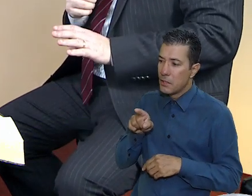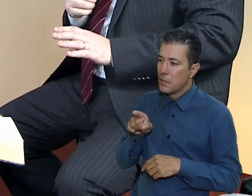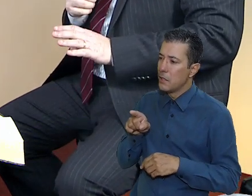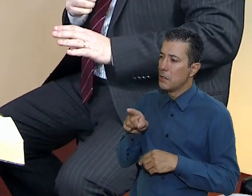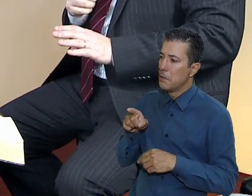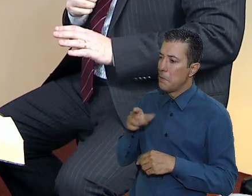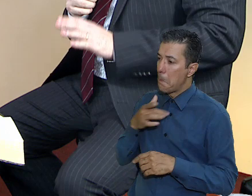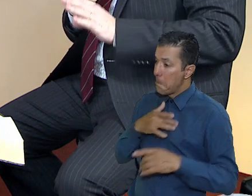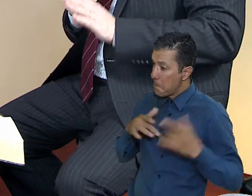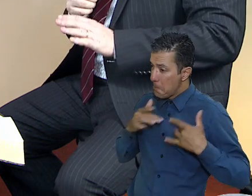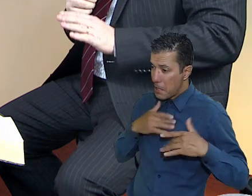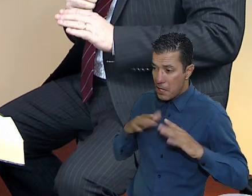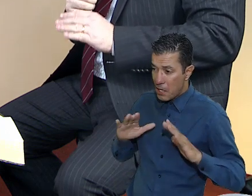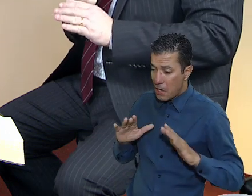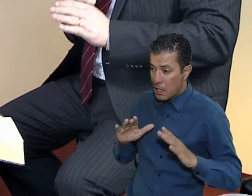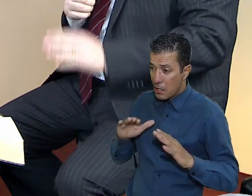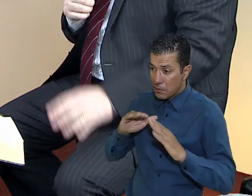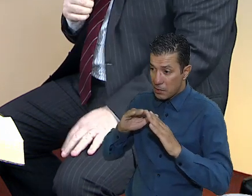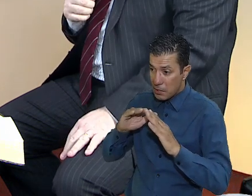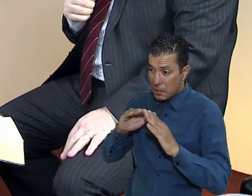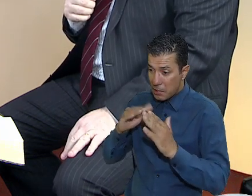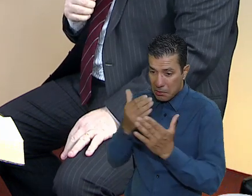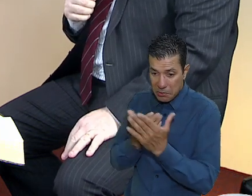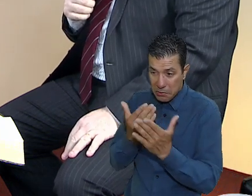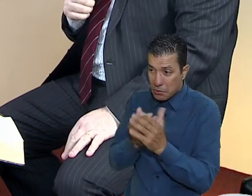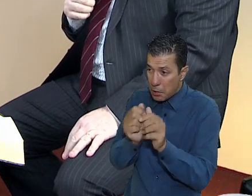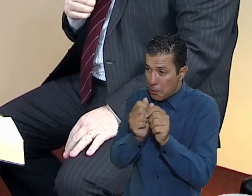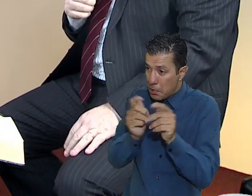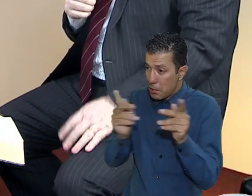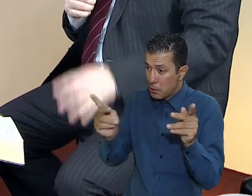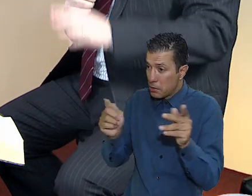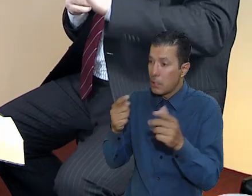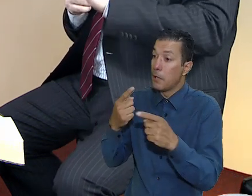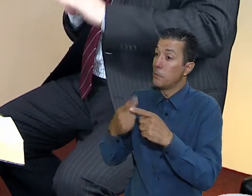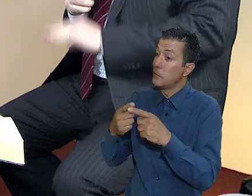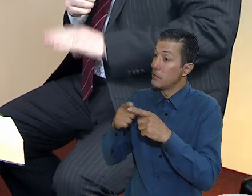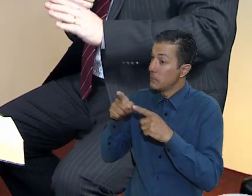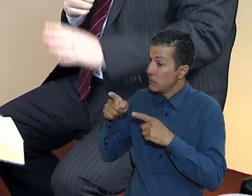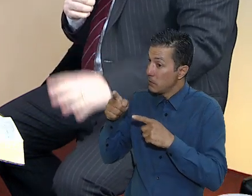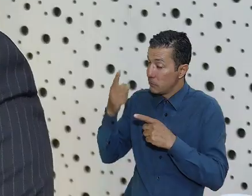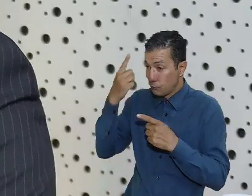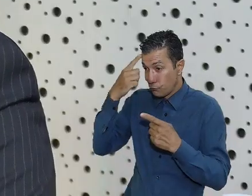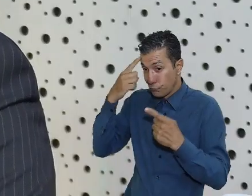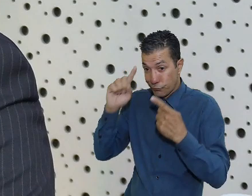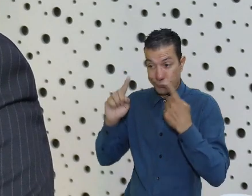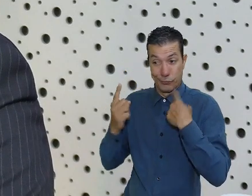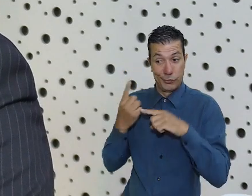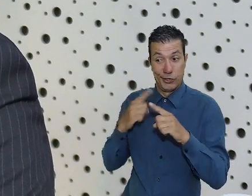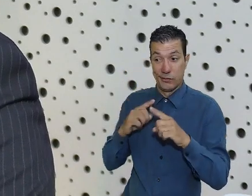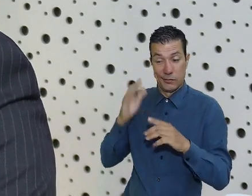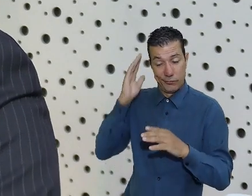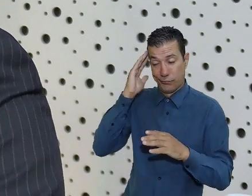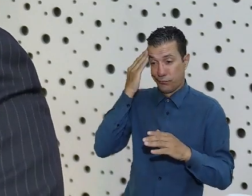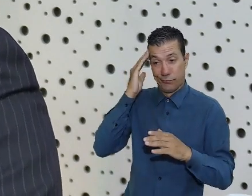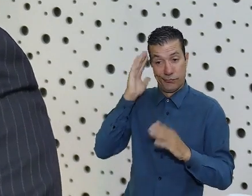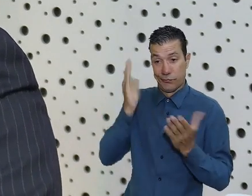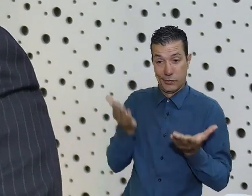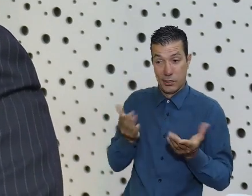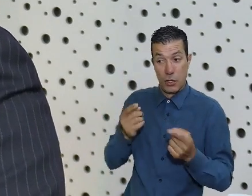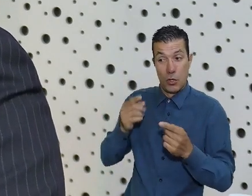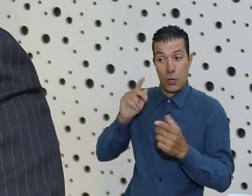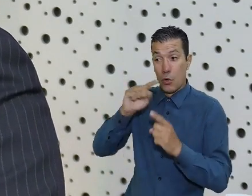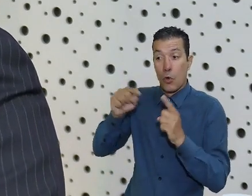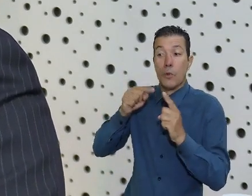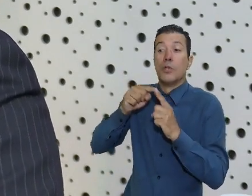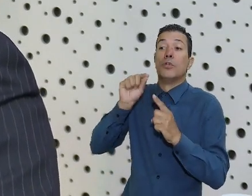medo quando você estuda o livro de Apocalipse, é porque ainda você não entendeu o livro de Apocalipse. Porque o objetivo